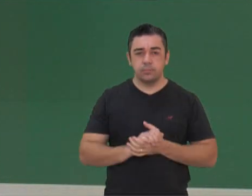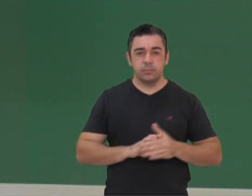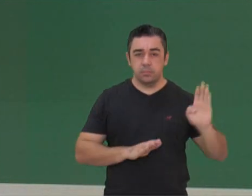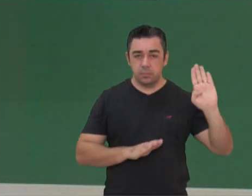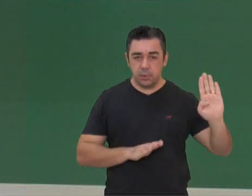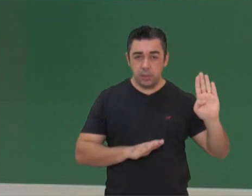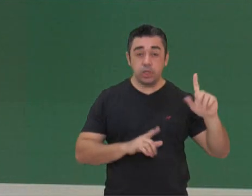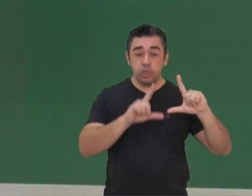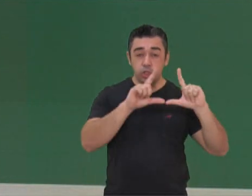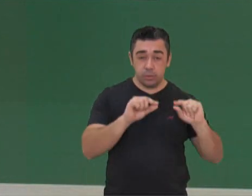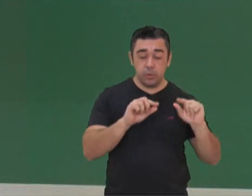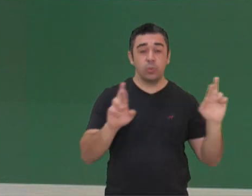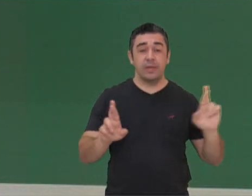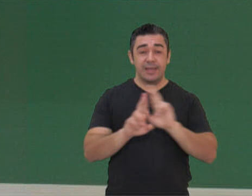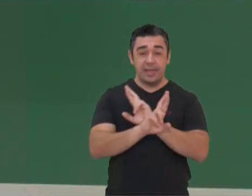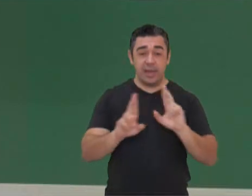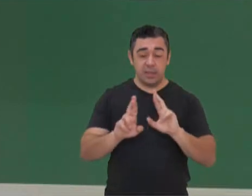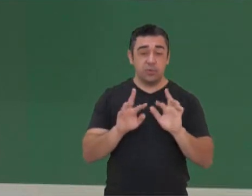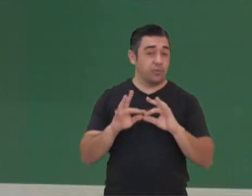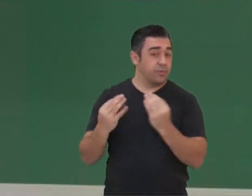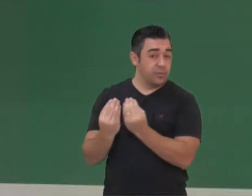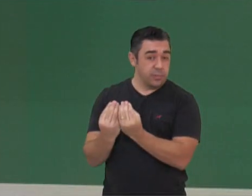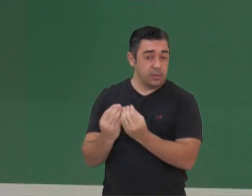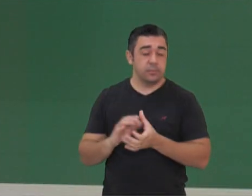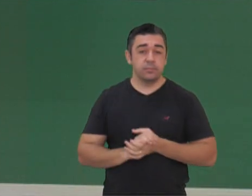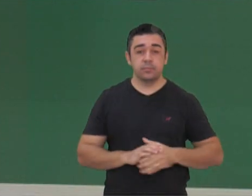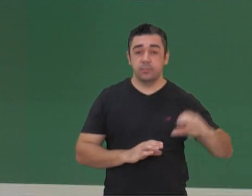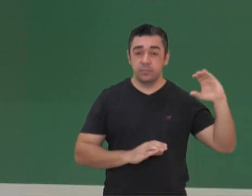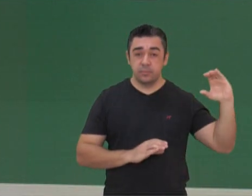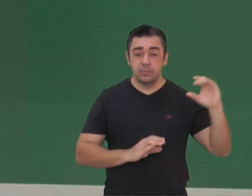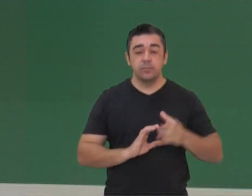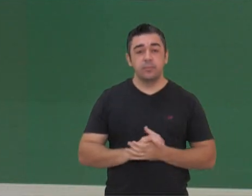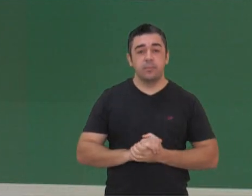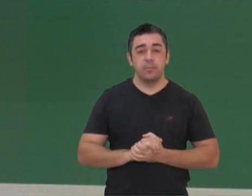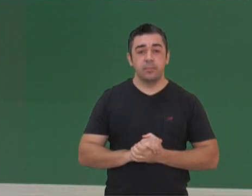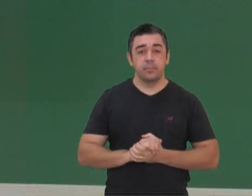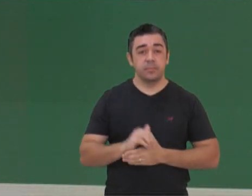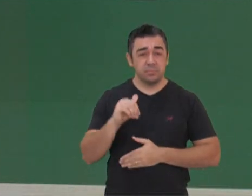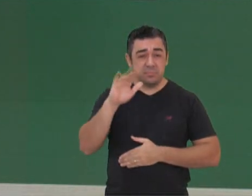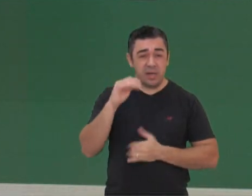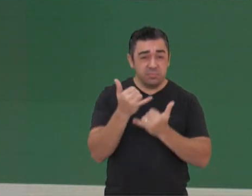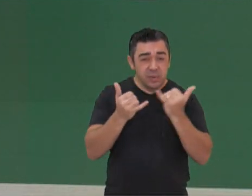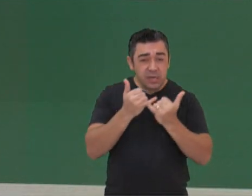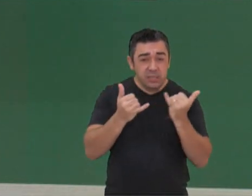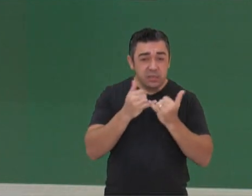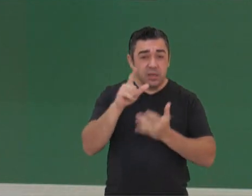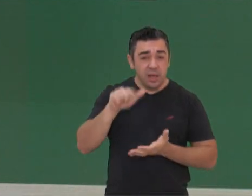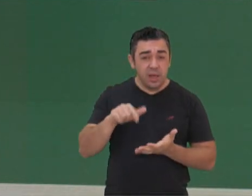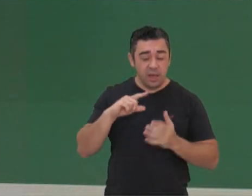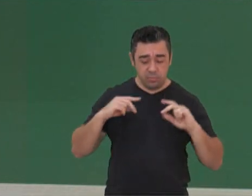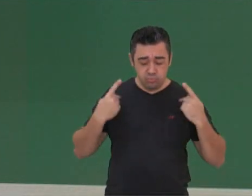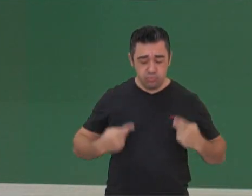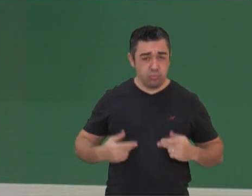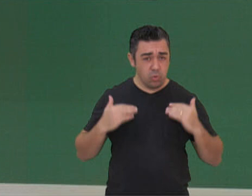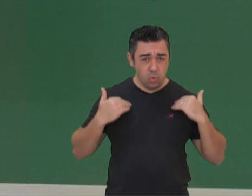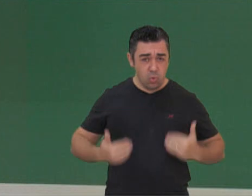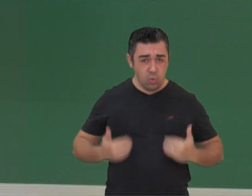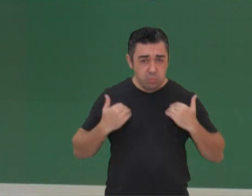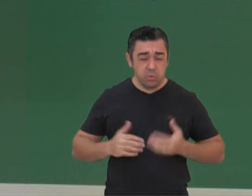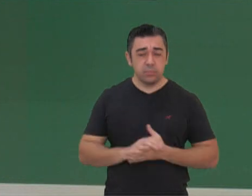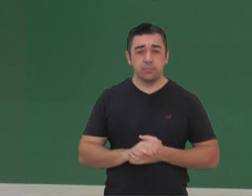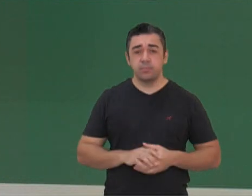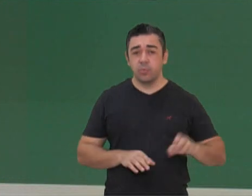B, diminui a relação de parentesco? Letra C, aumenta a semelhança histofisiológica? Ou letra